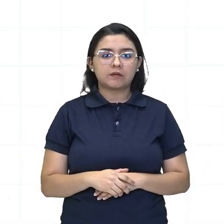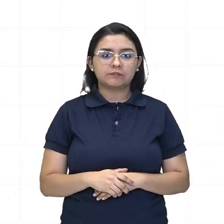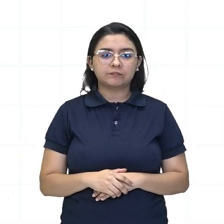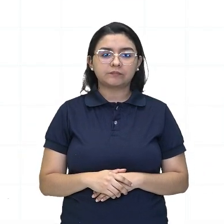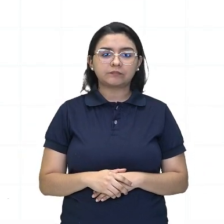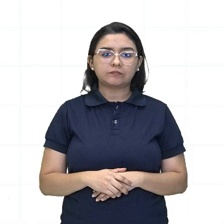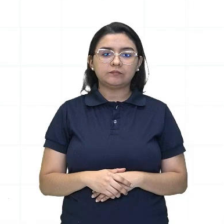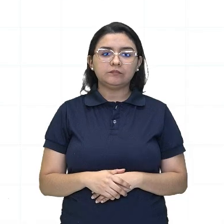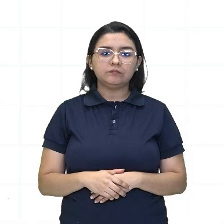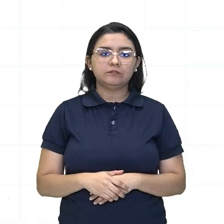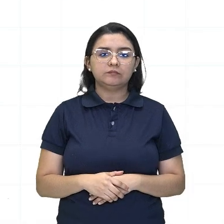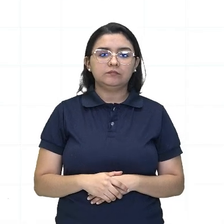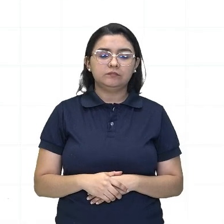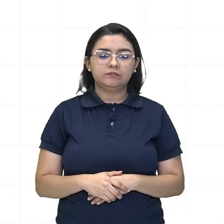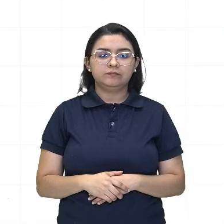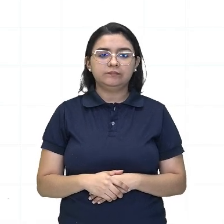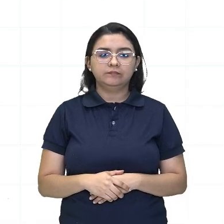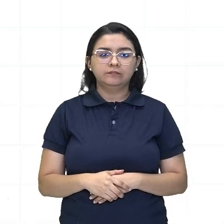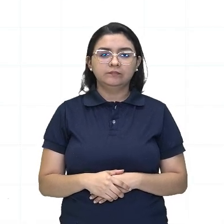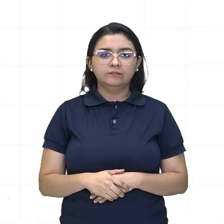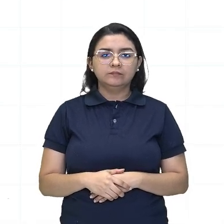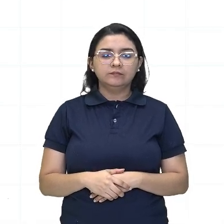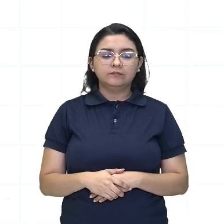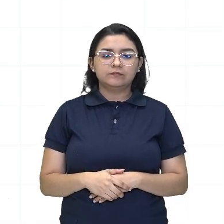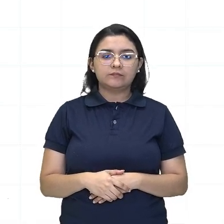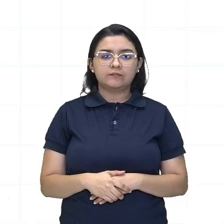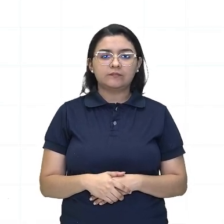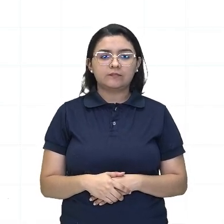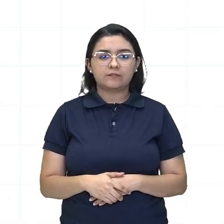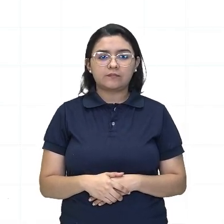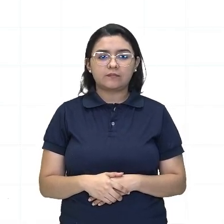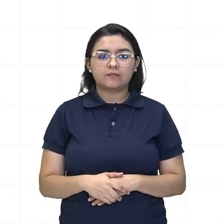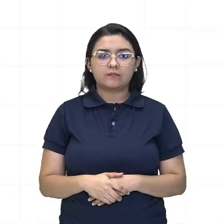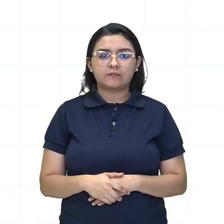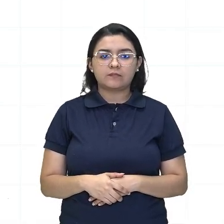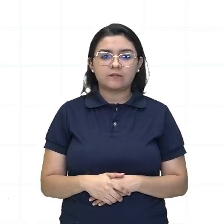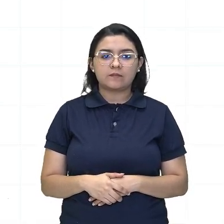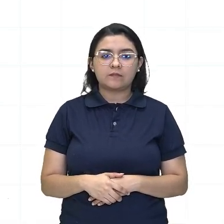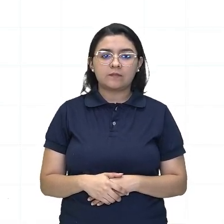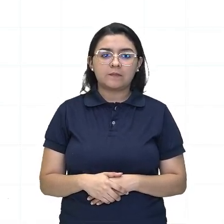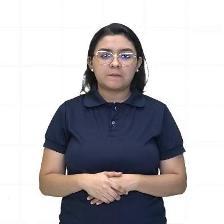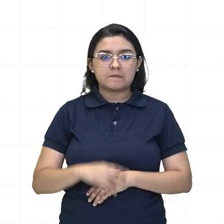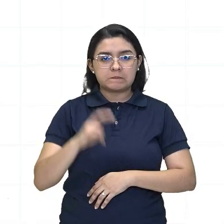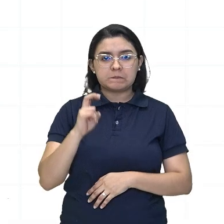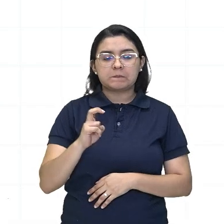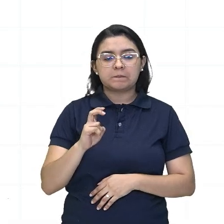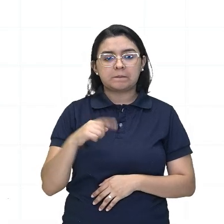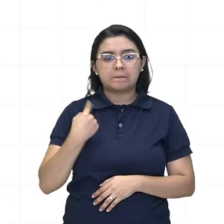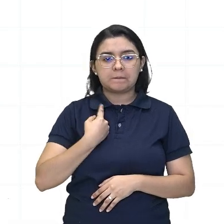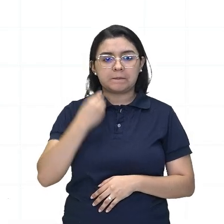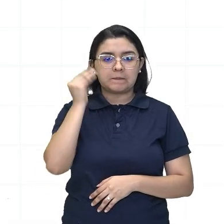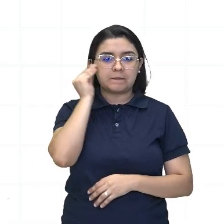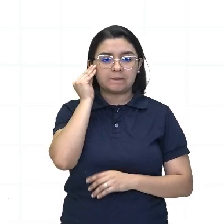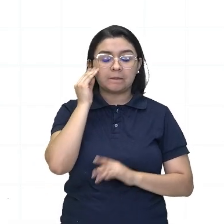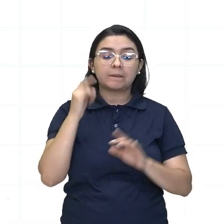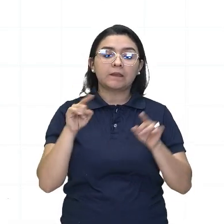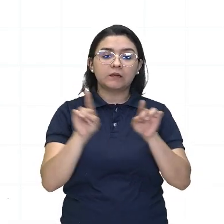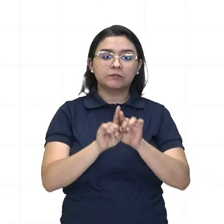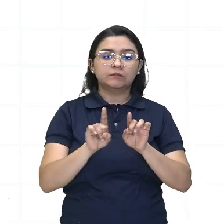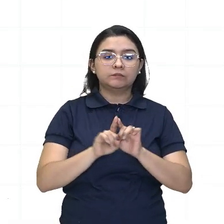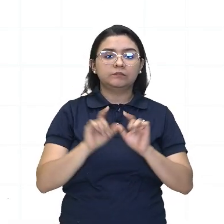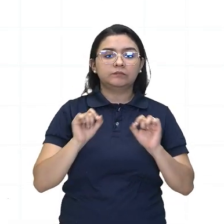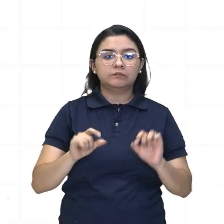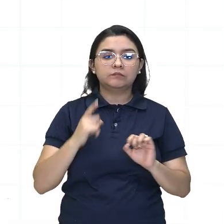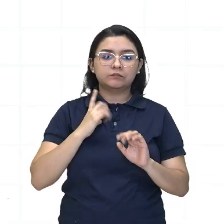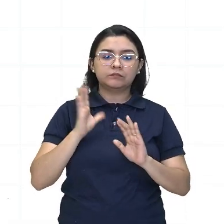viu ali, a alta pluviosidade, tá bom? Então aí no número 5, para a gente observar. E nas